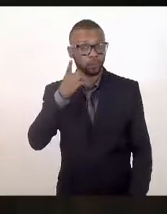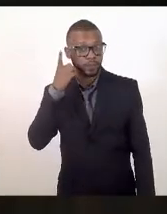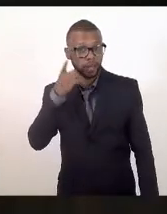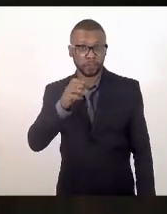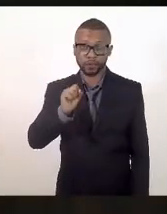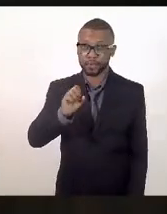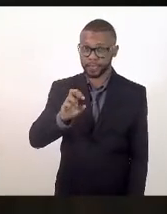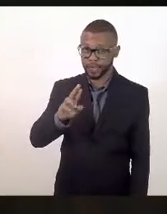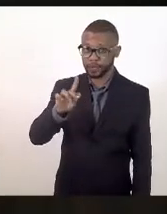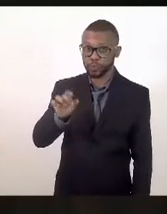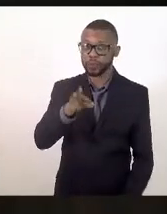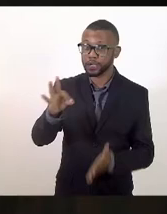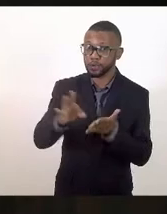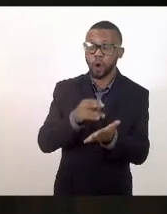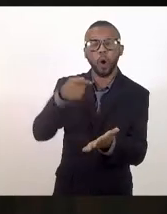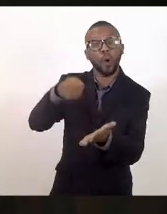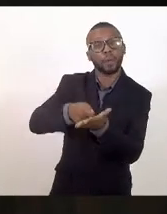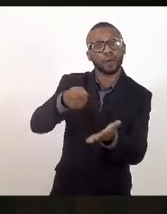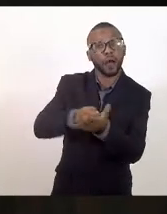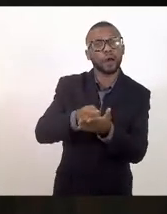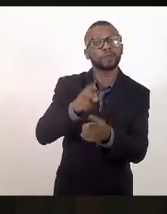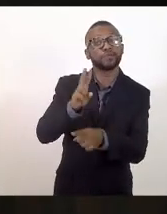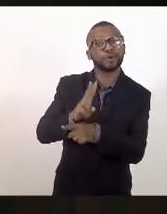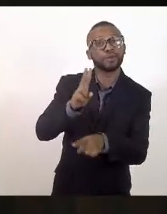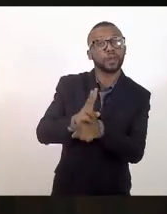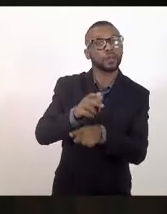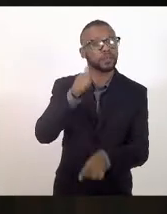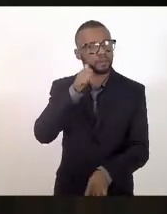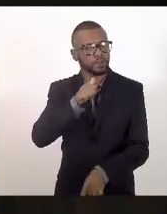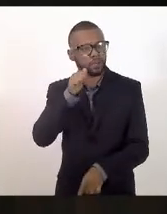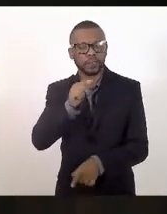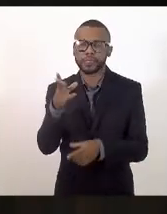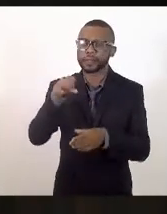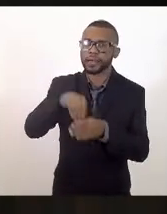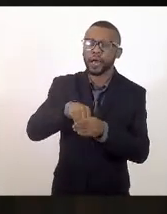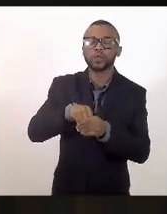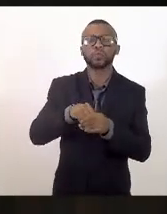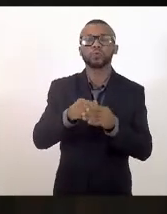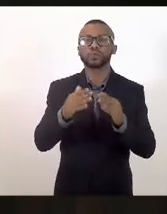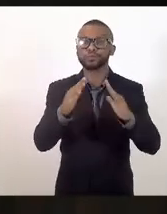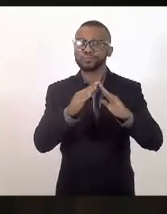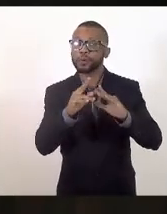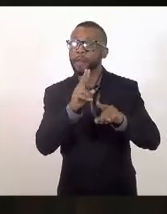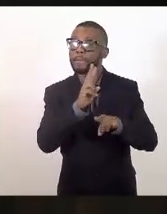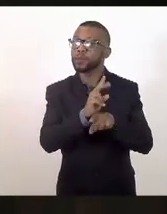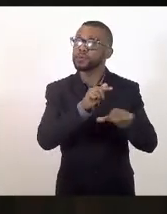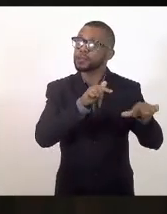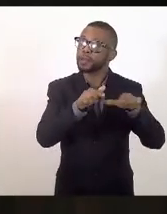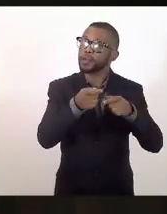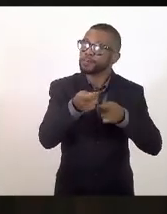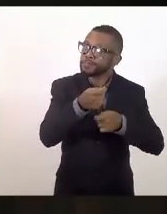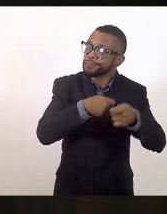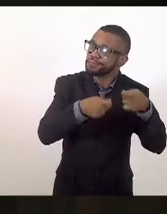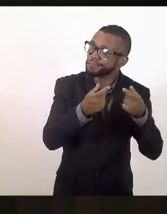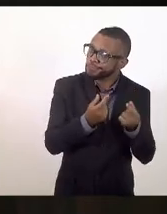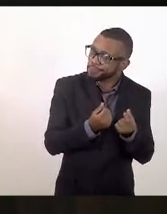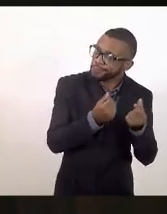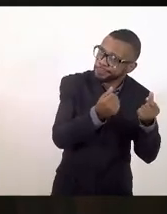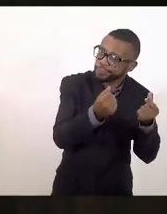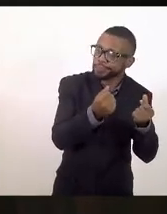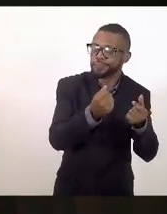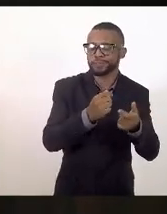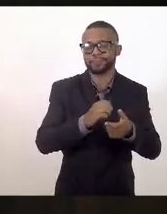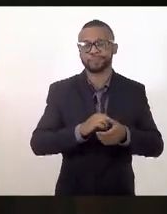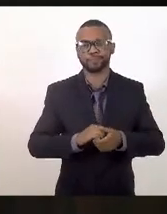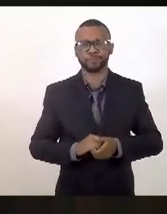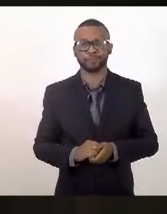a obrigatoriedade de vigilantes do sexo feminino nos estabelecimentos de prestação de serviços financeiros no âmbito do Estado do Rio de Janeiro e das outras